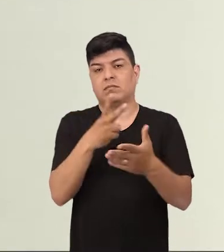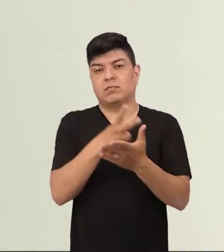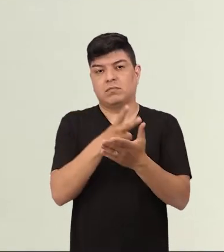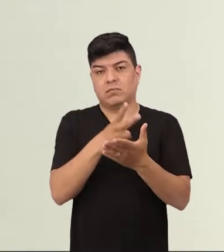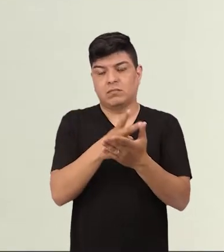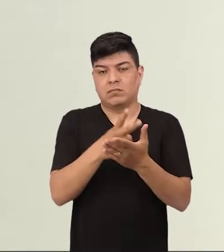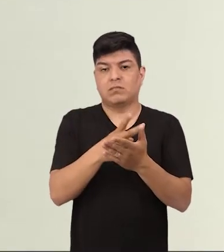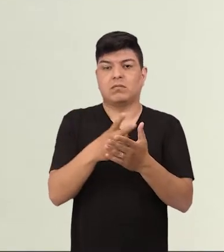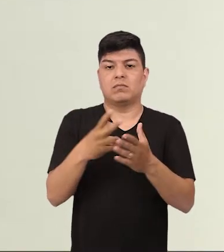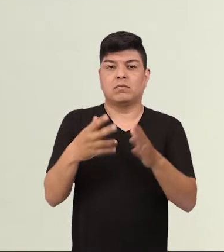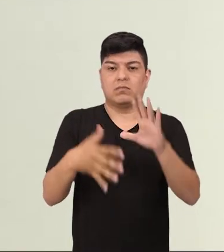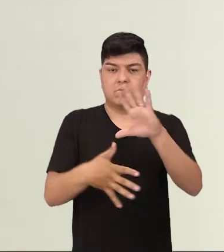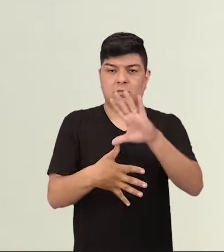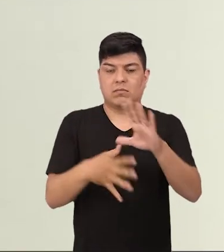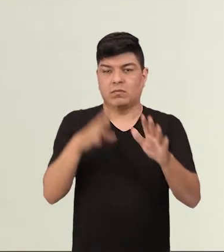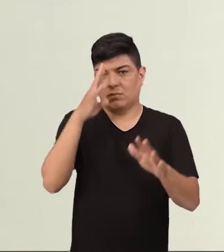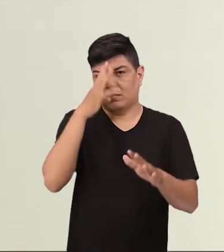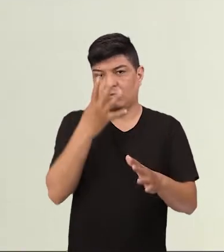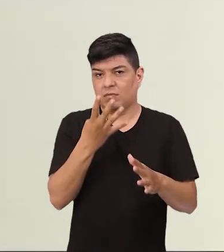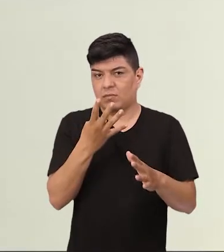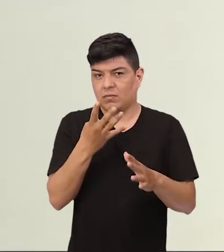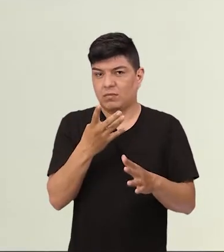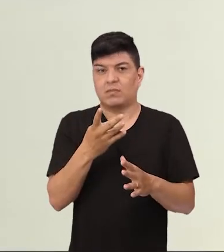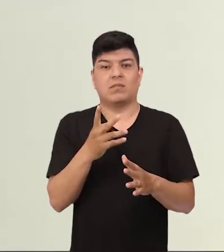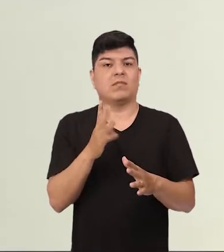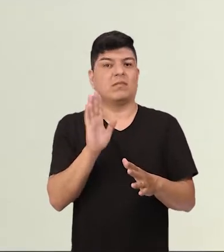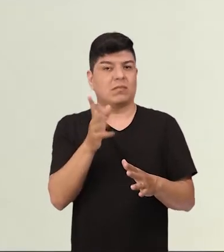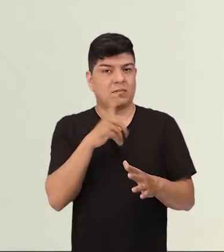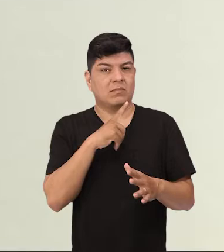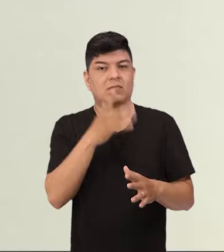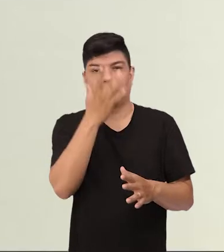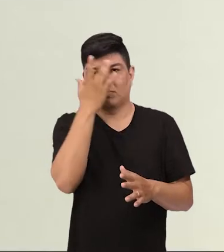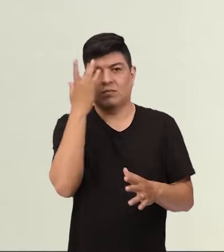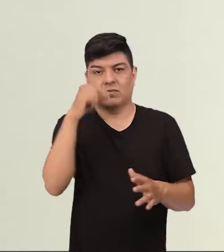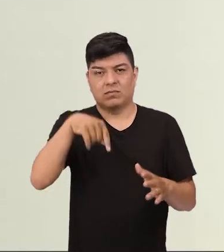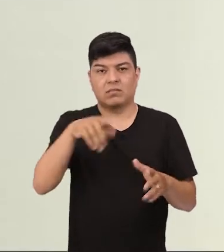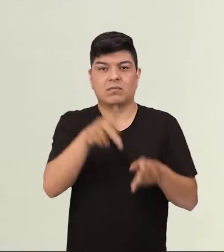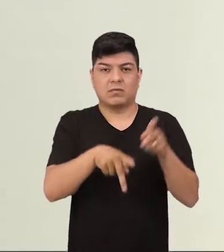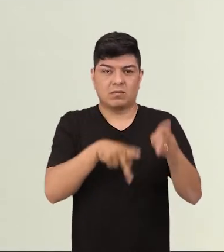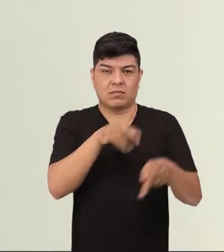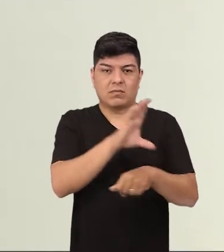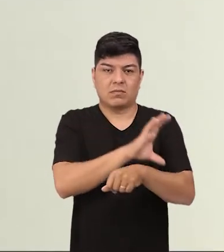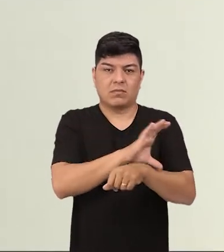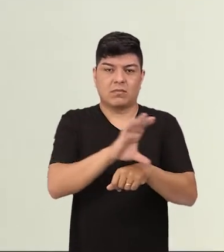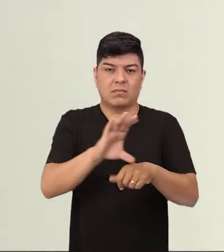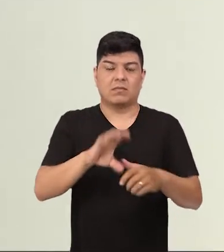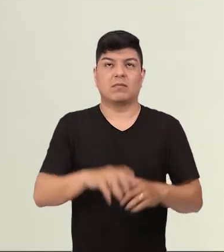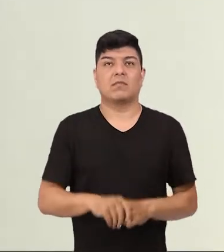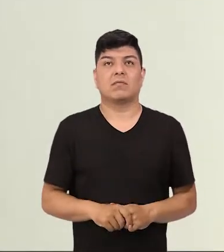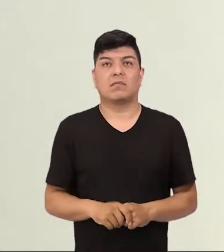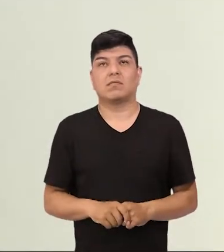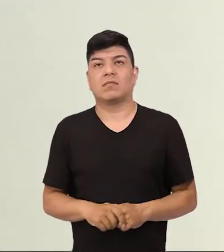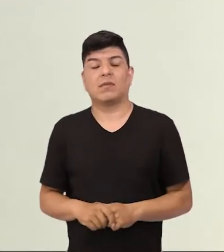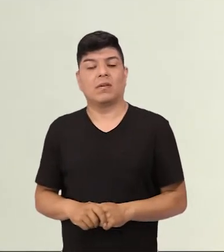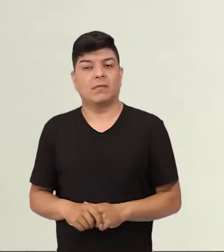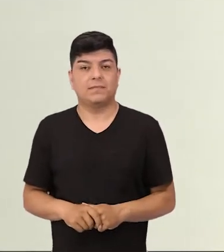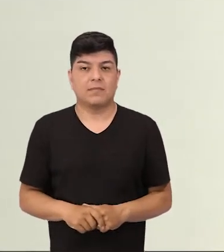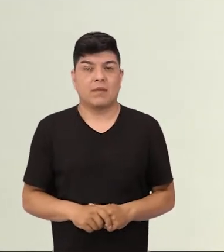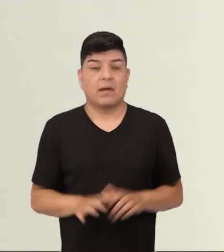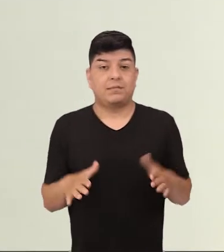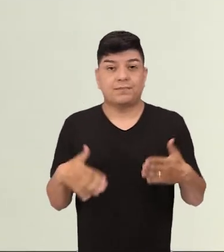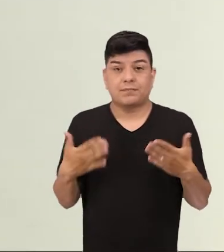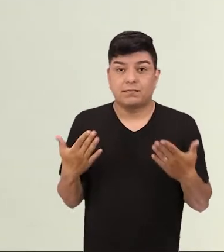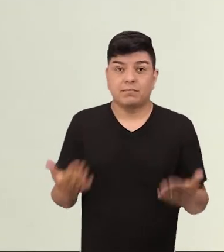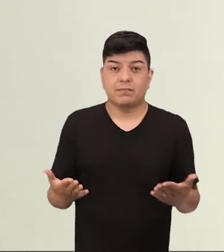O continente americano foi descoberto, calma aí, né? Tinham pessoas, civilizações e culturas. Mas vamos lá, pessoal. Qual